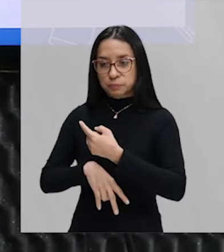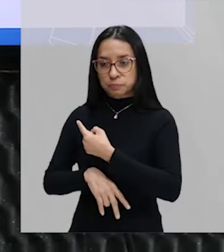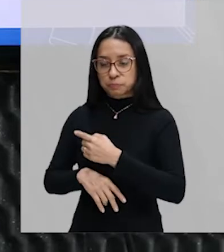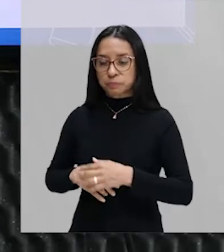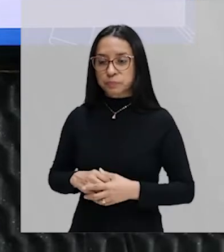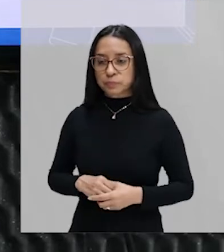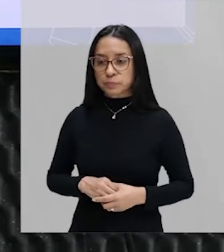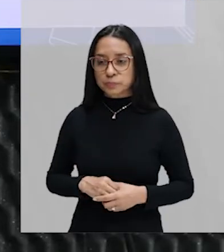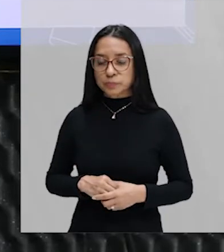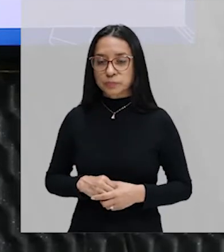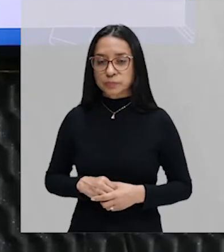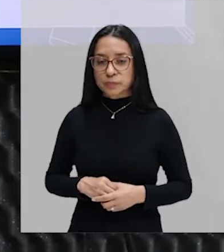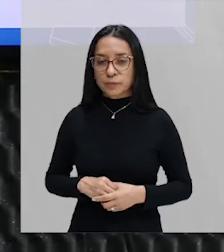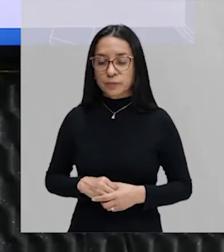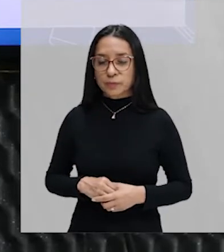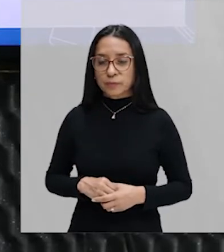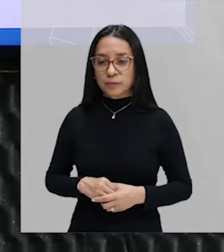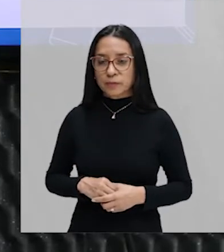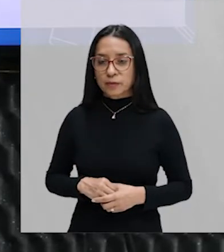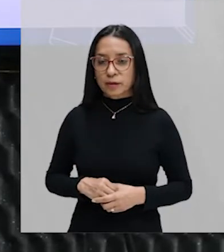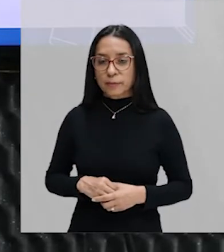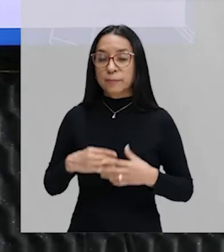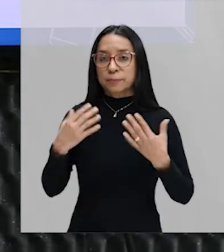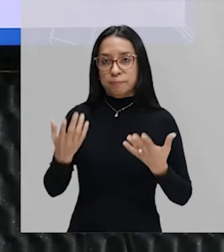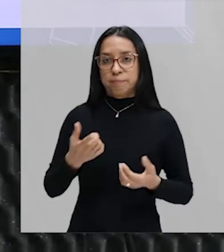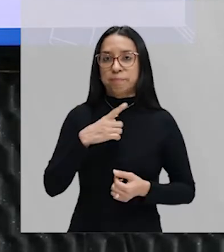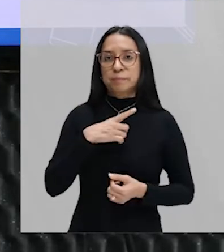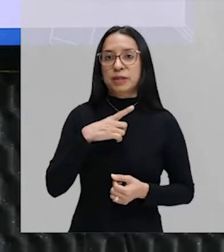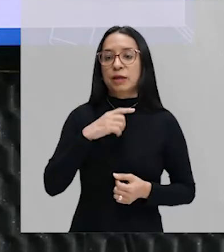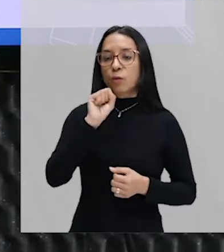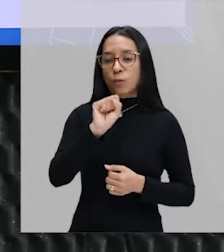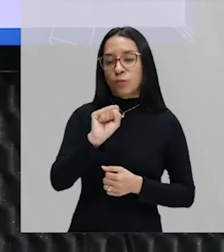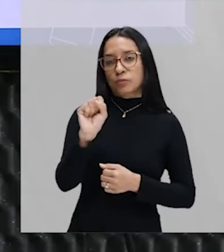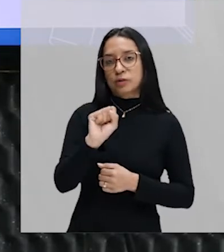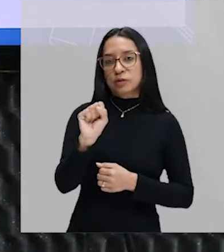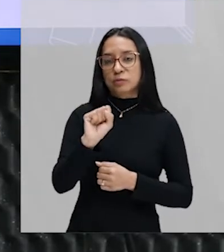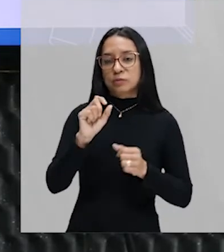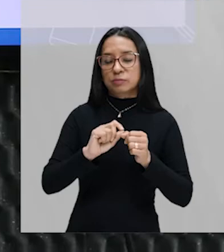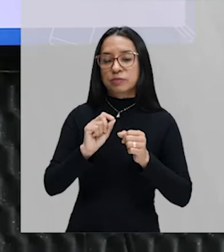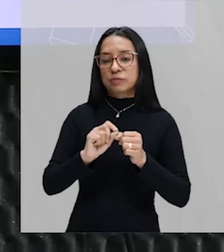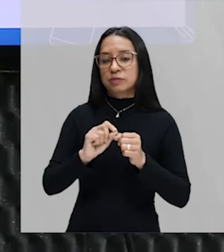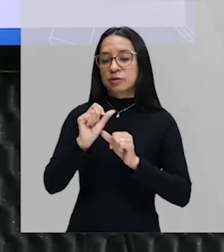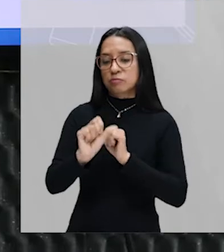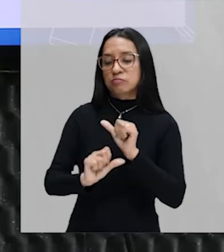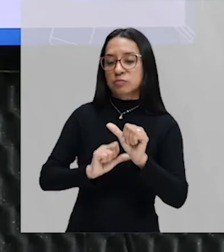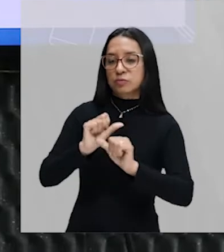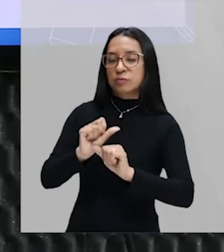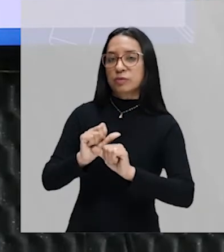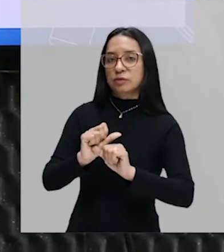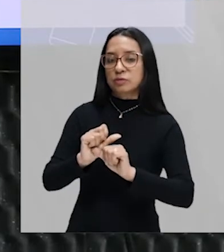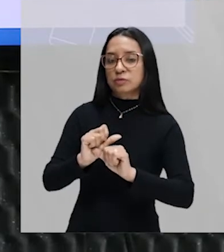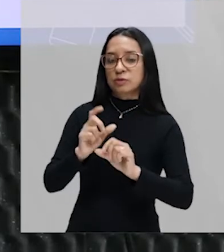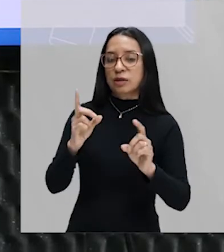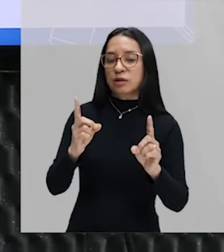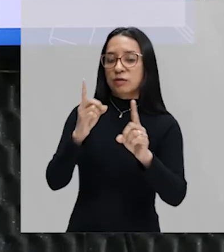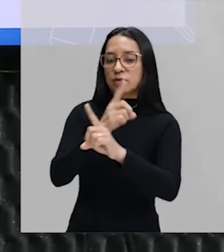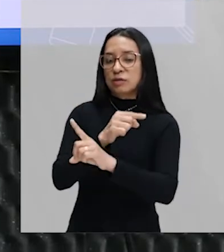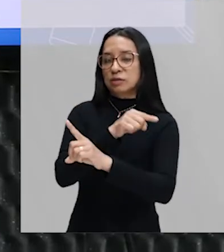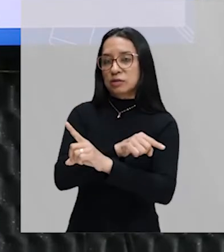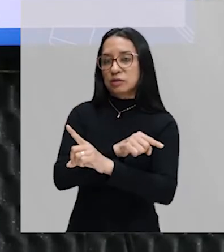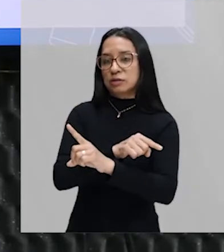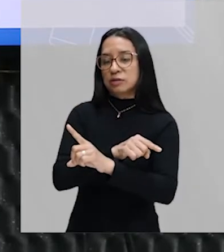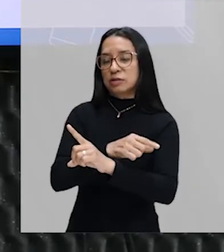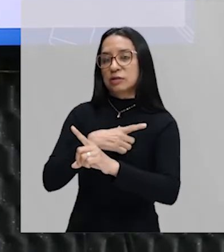cesta, dentro de 24 segundos. Então, eu tenho 8 segundos para fazer a transição defesa-ataque e eu tenho